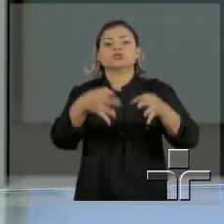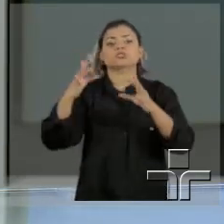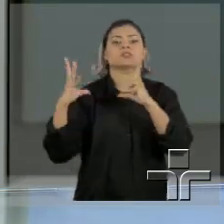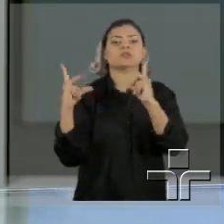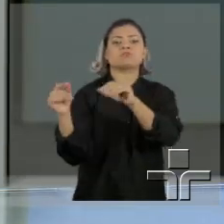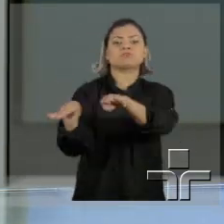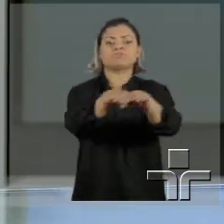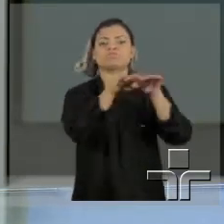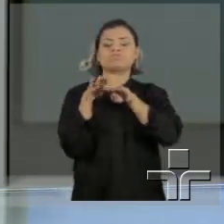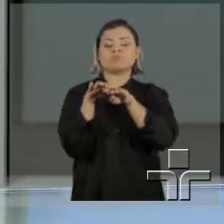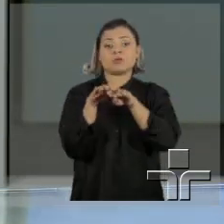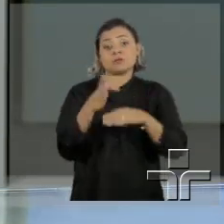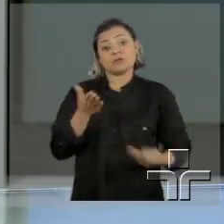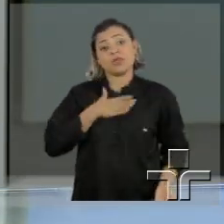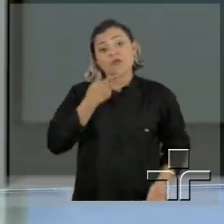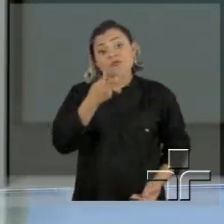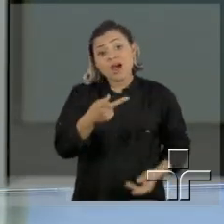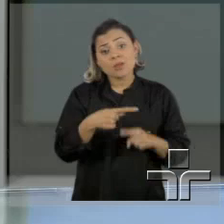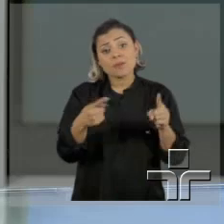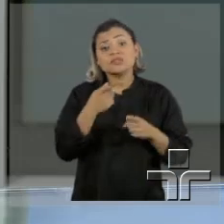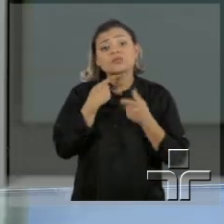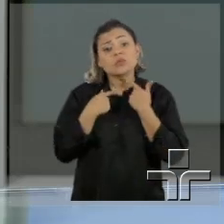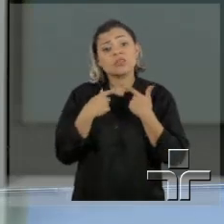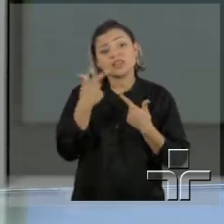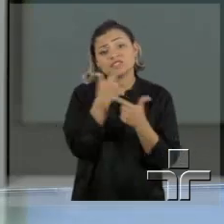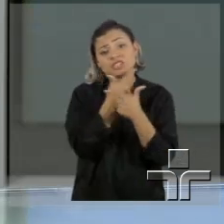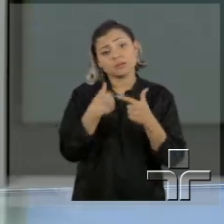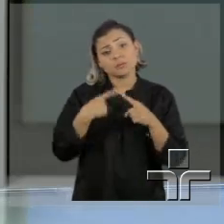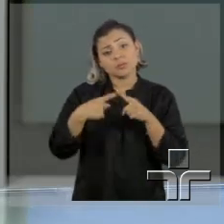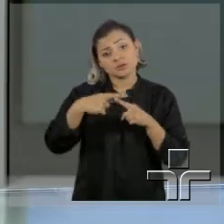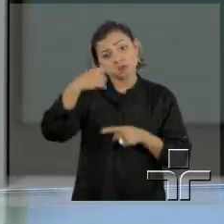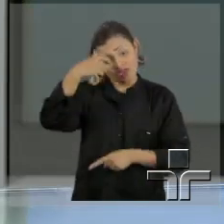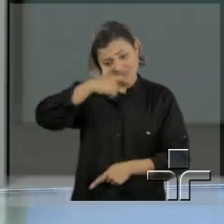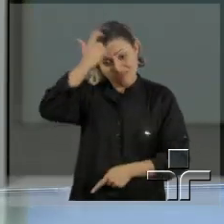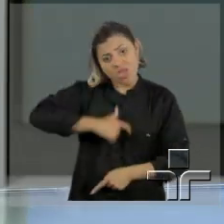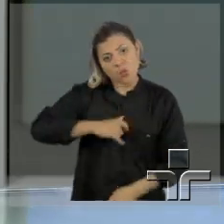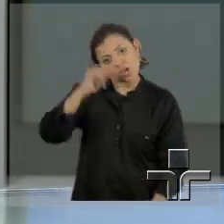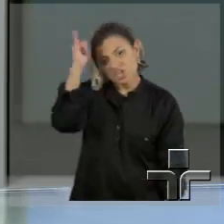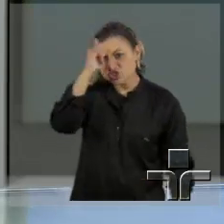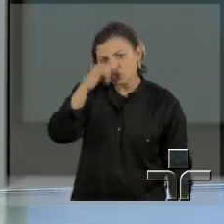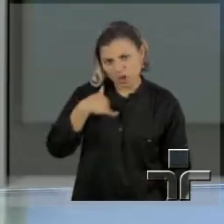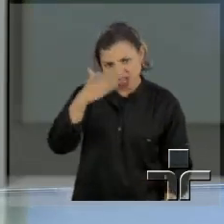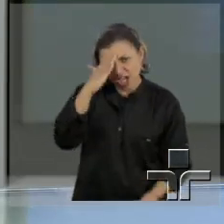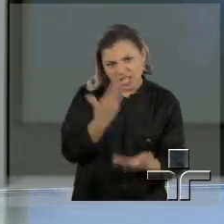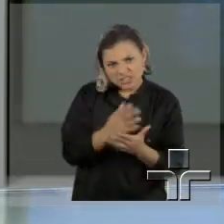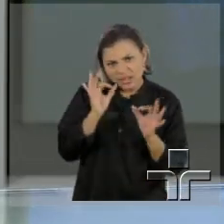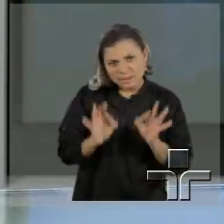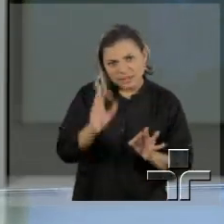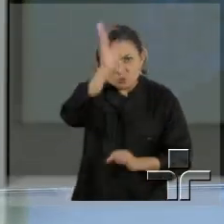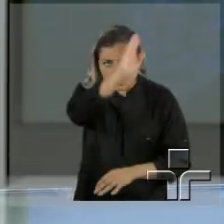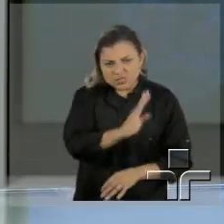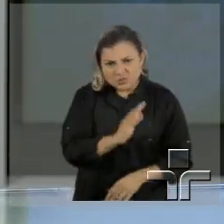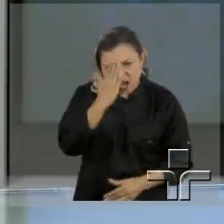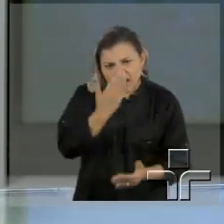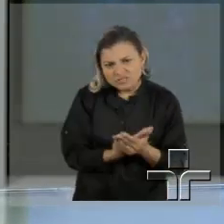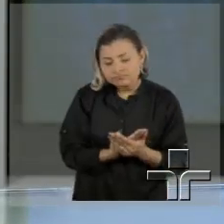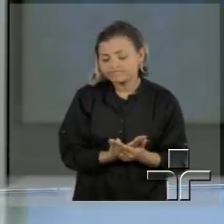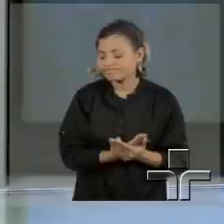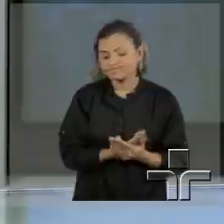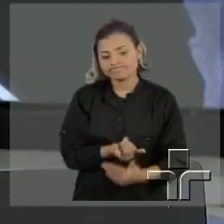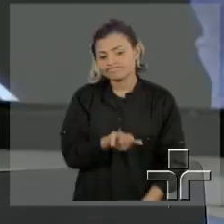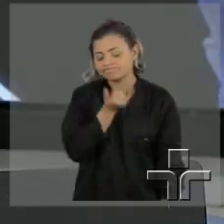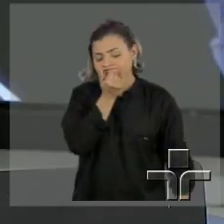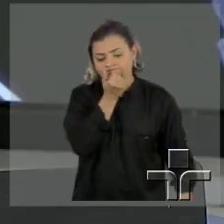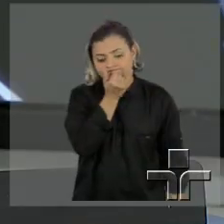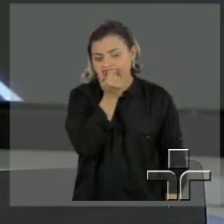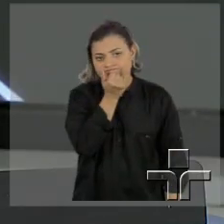todos, né? Mas eu falo isso, tenho vontade de rir de mim mesmo, porque eu sou um idiota de acreditar que isso pode acontecer num curto espaço de tempo dentro do Brasil.